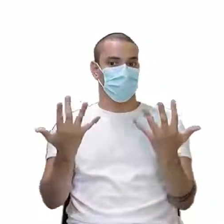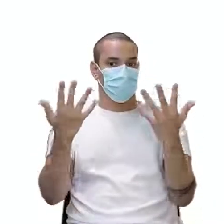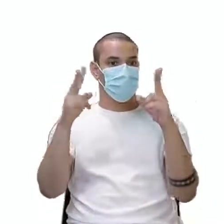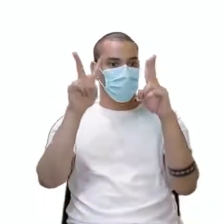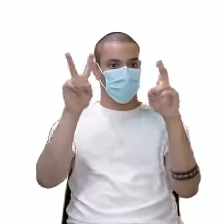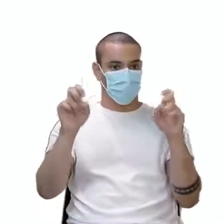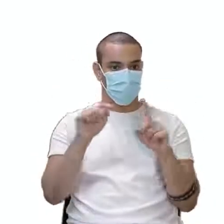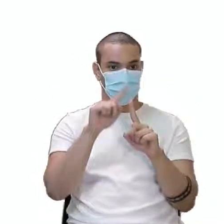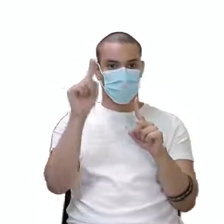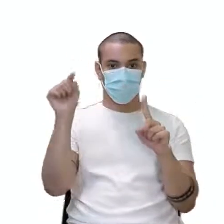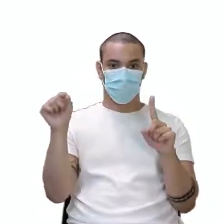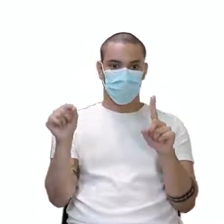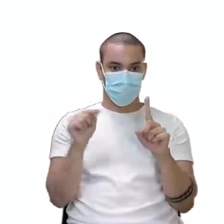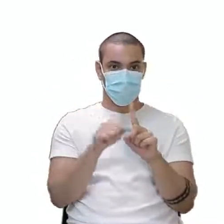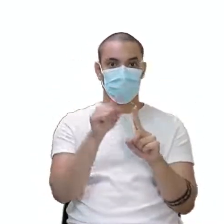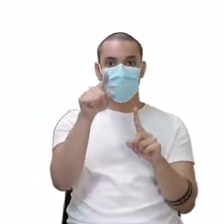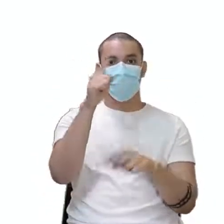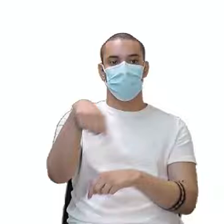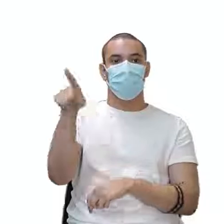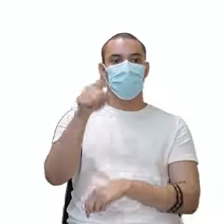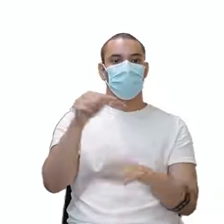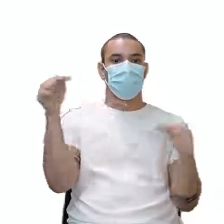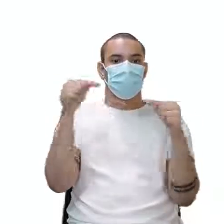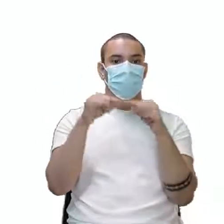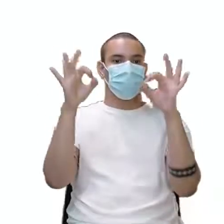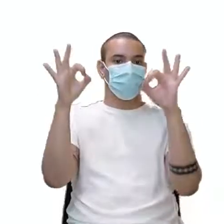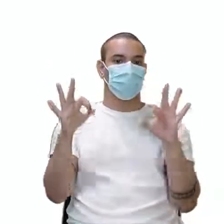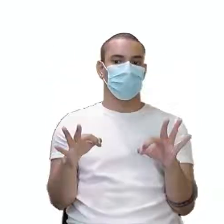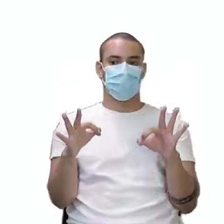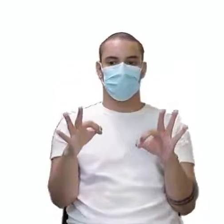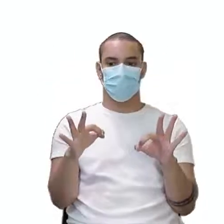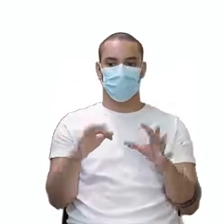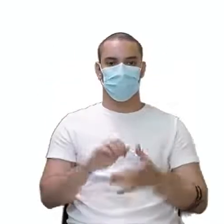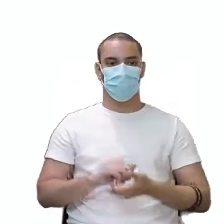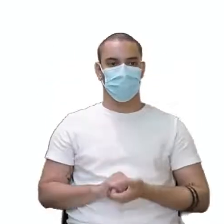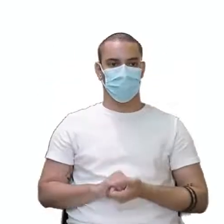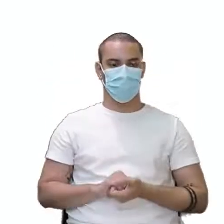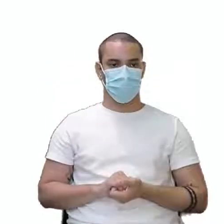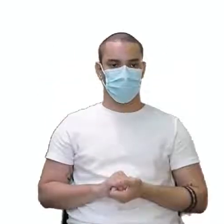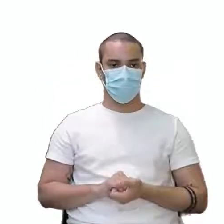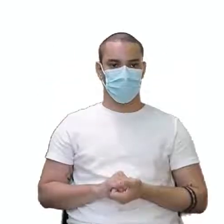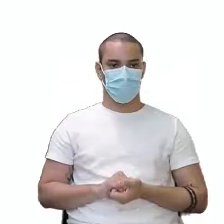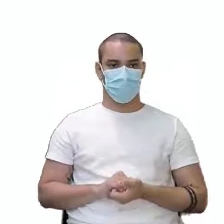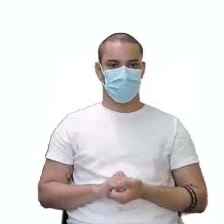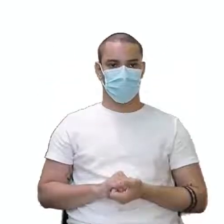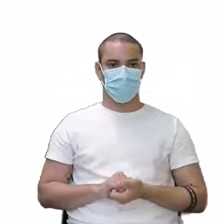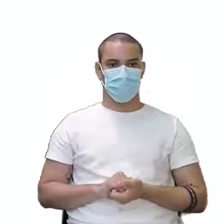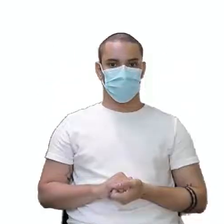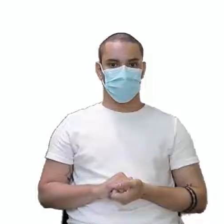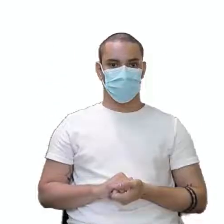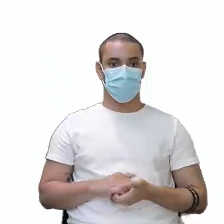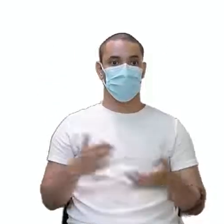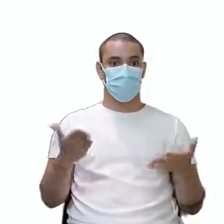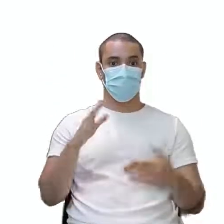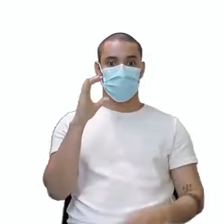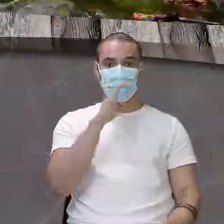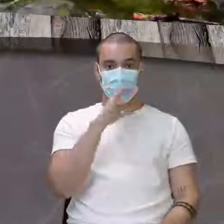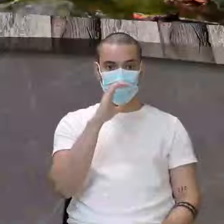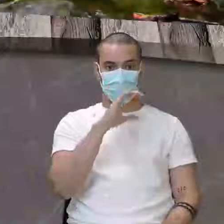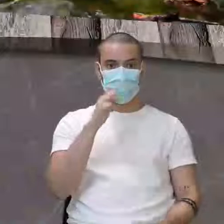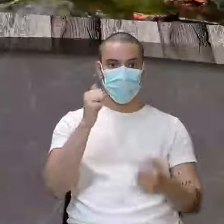Sobre o ciclo da água, você vai marcar a alternativa correta. Agora, deixa eu só frisar rapidinho aqui,